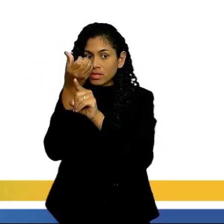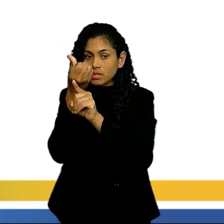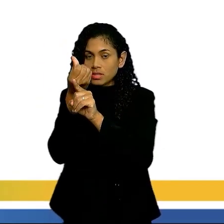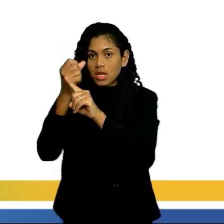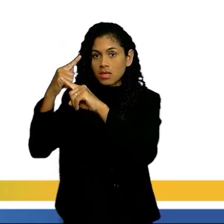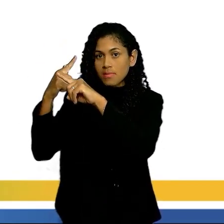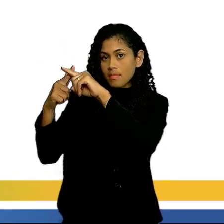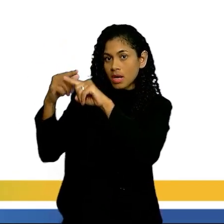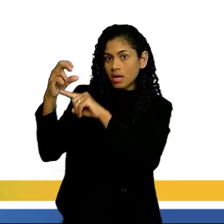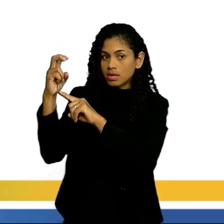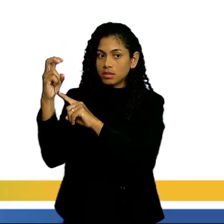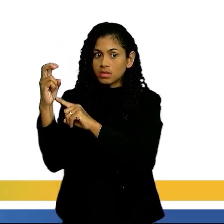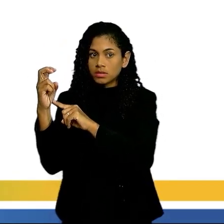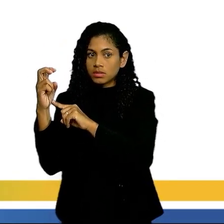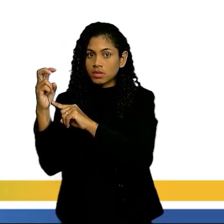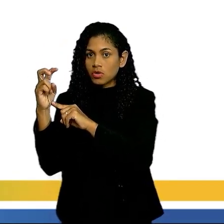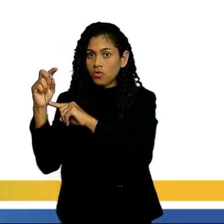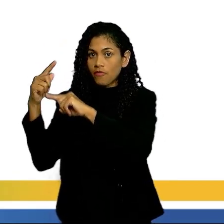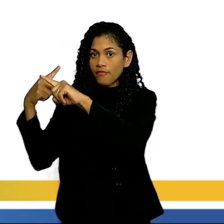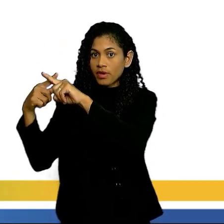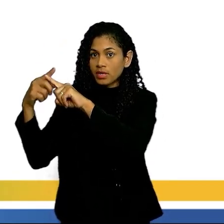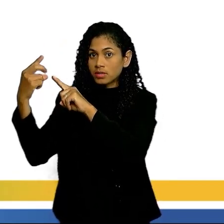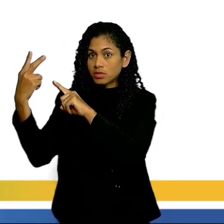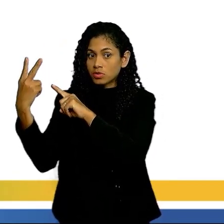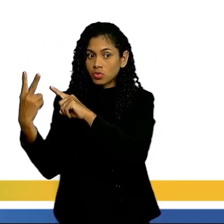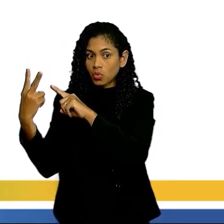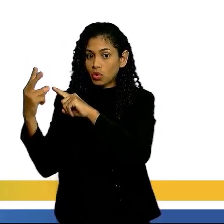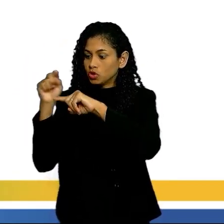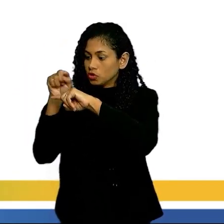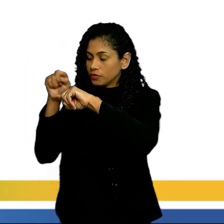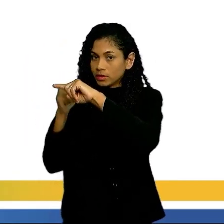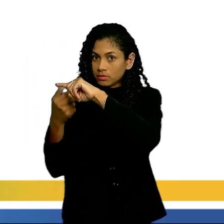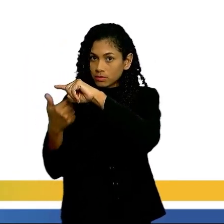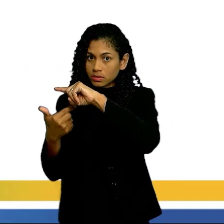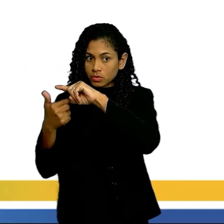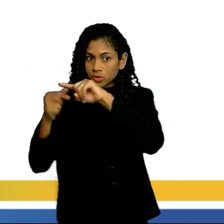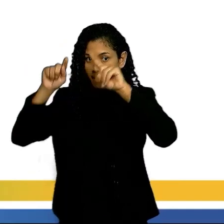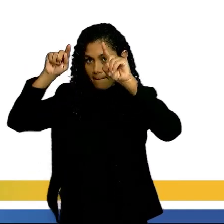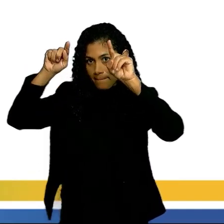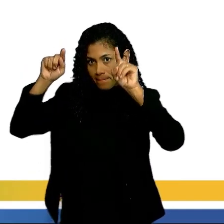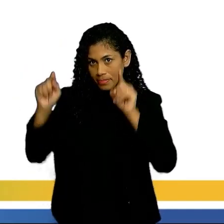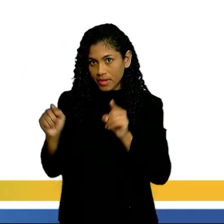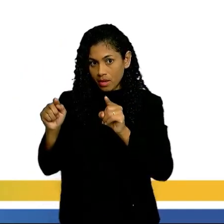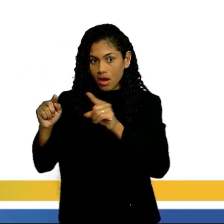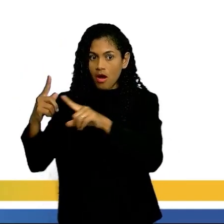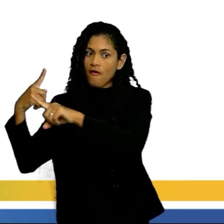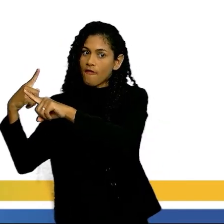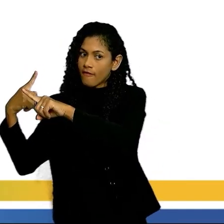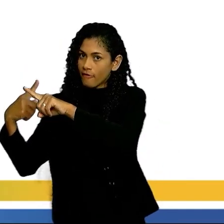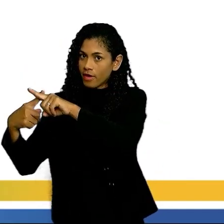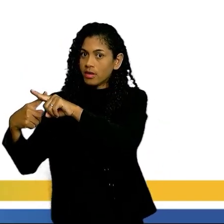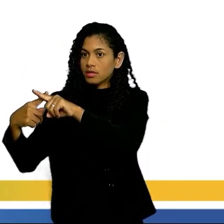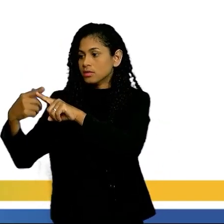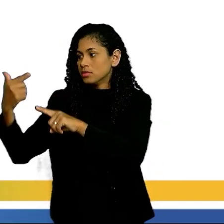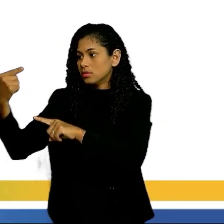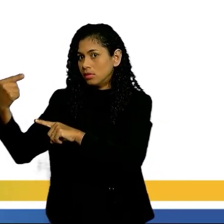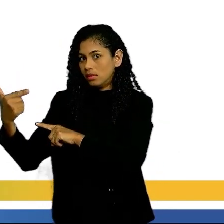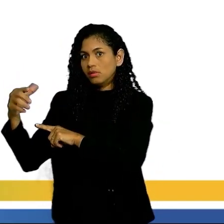2. Nesse caso aí, né? E vezes 20. Nesse caso aí não é tão